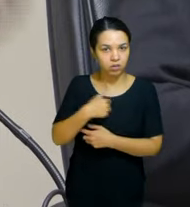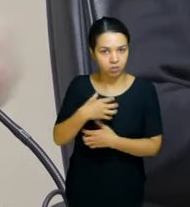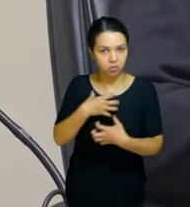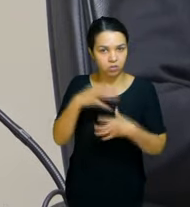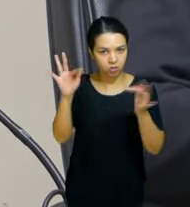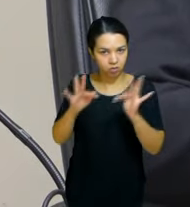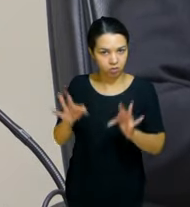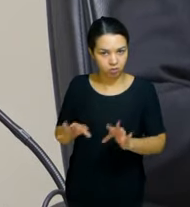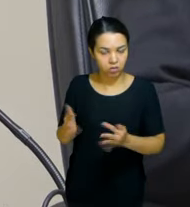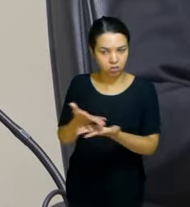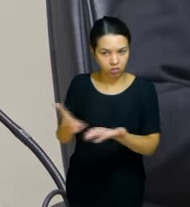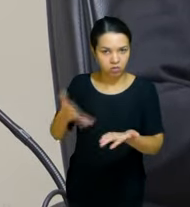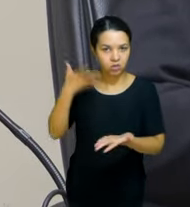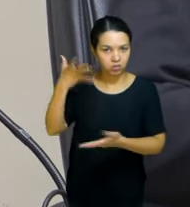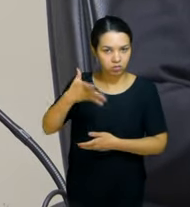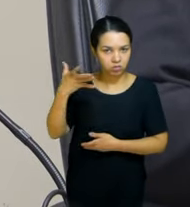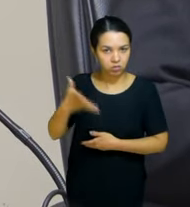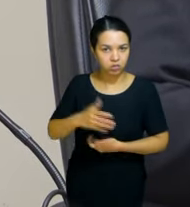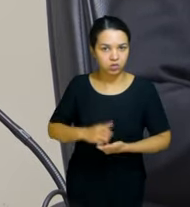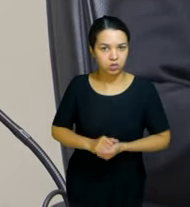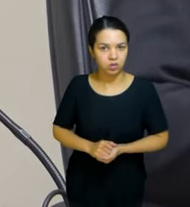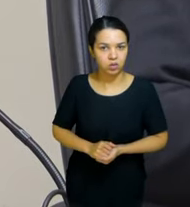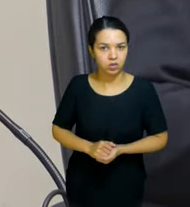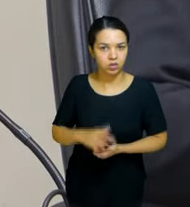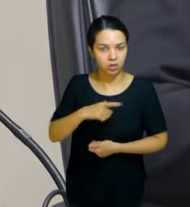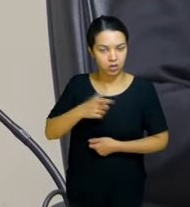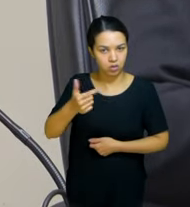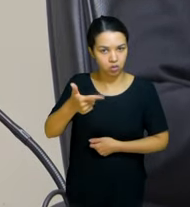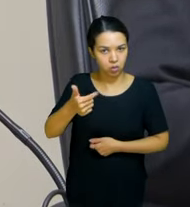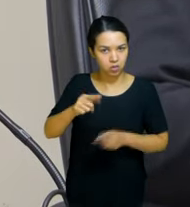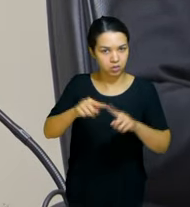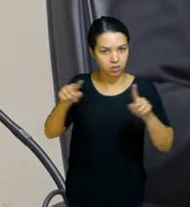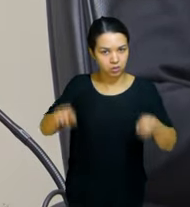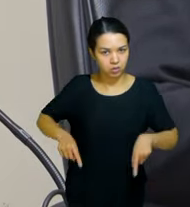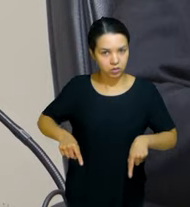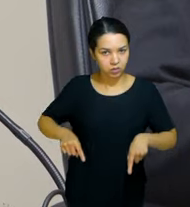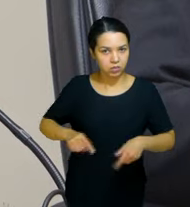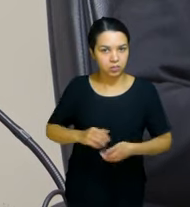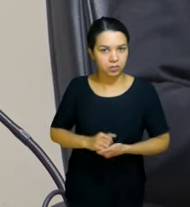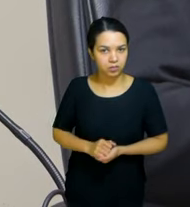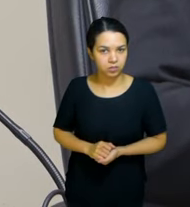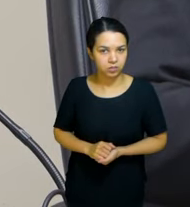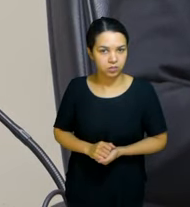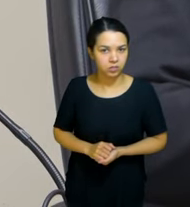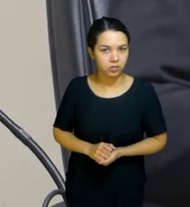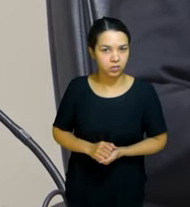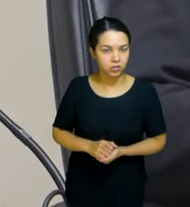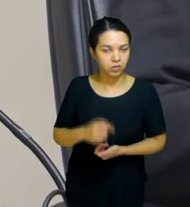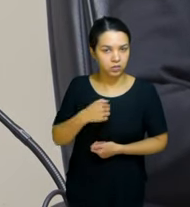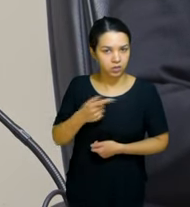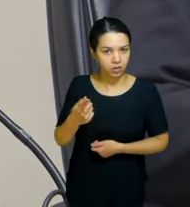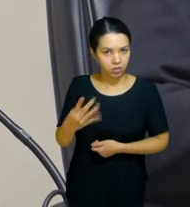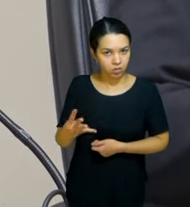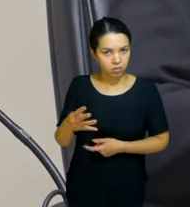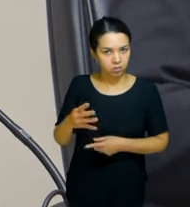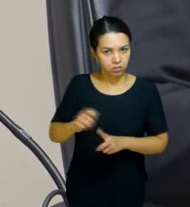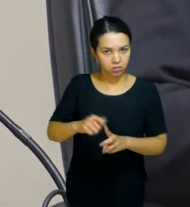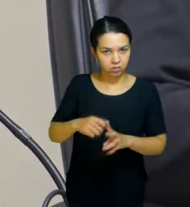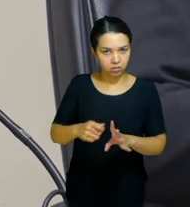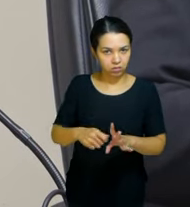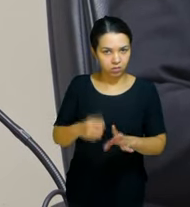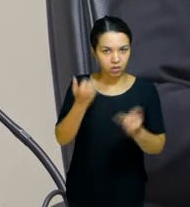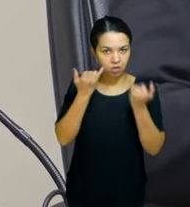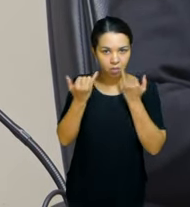fala de todos. Eu vi que tem 12 servidores, né? Mesmo estando aqui há 14 meses, eu ainda não tinha essa